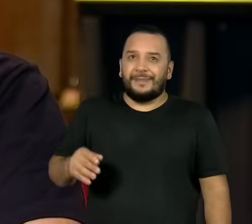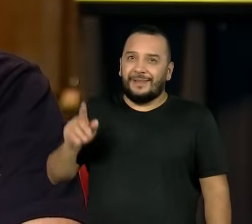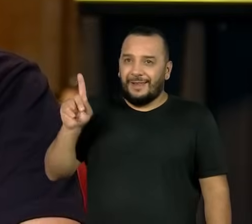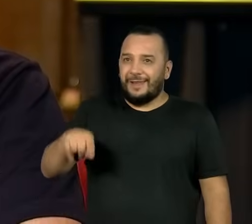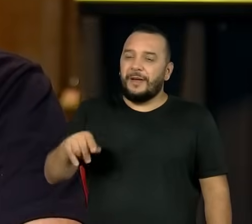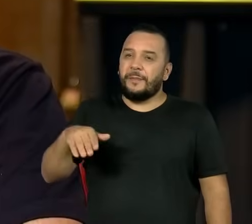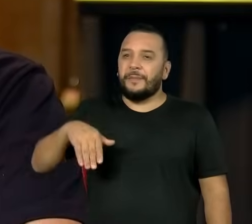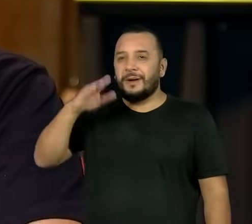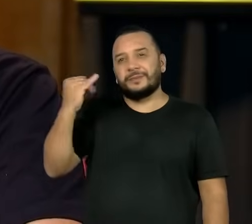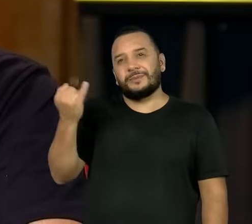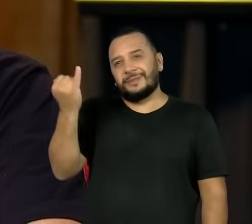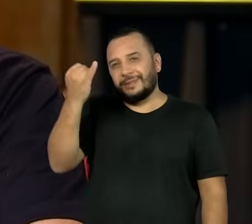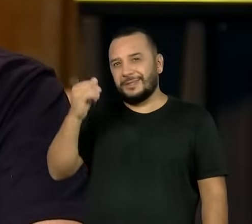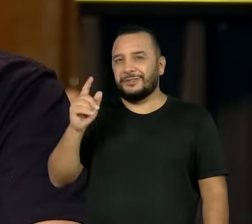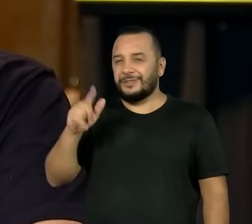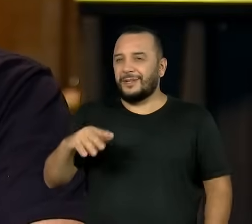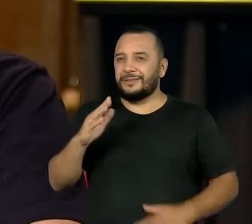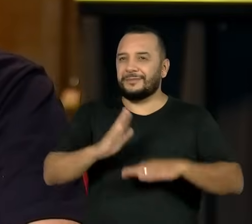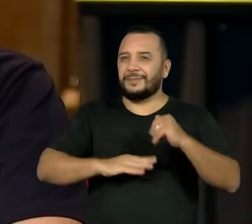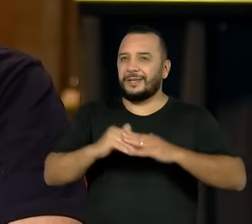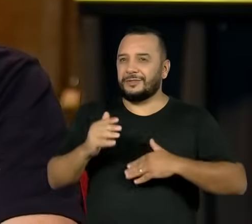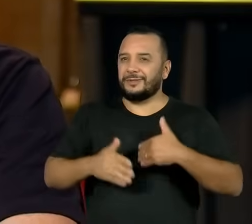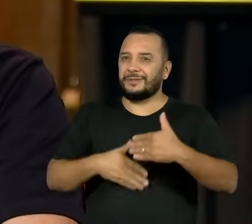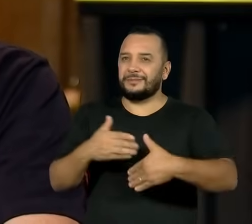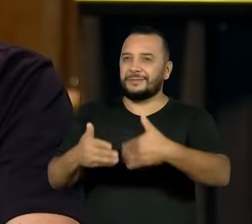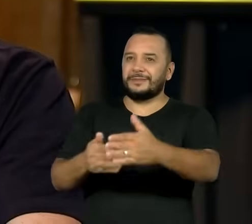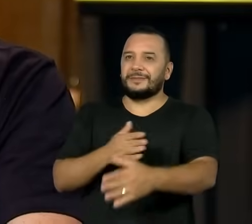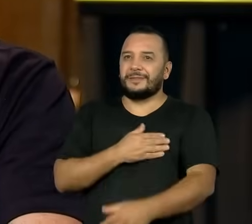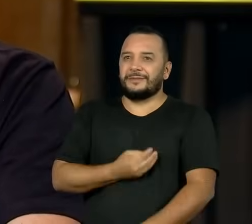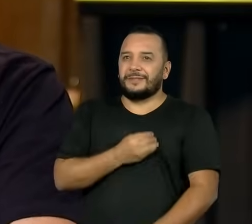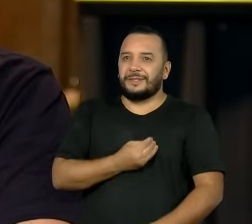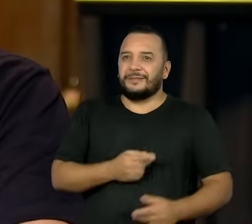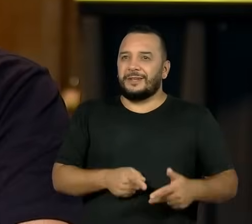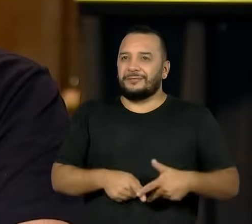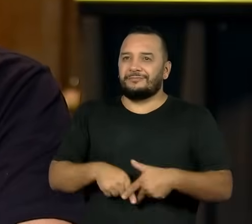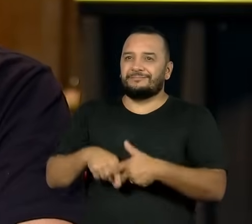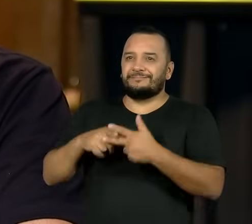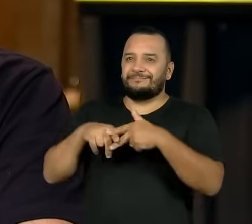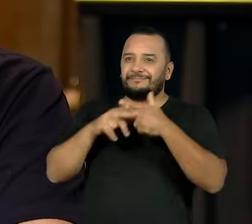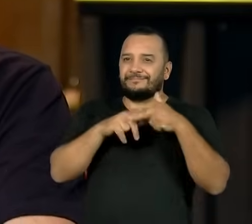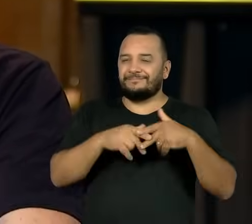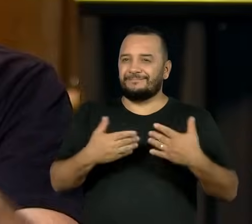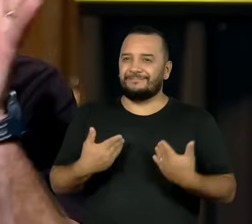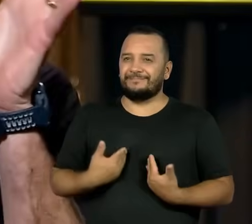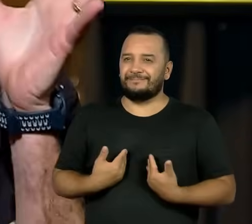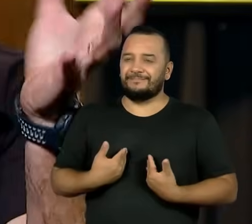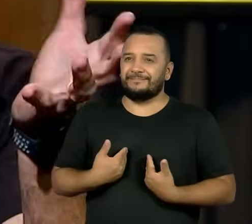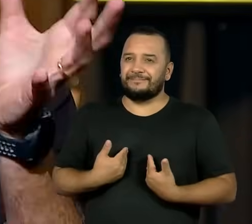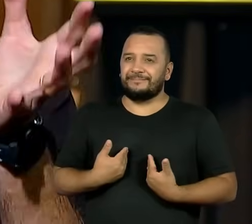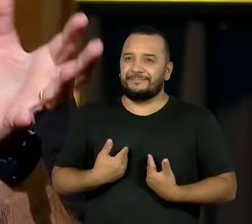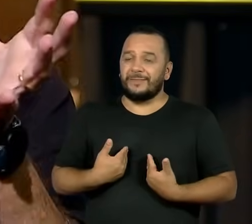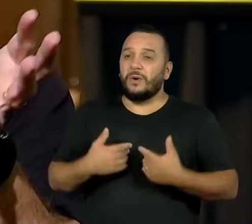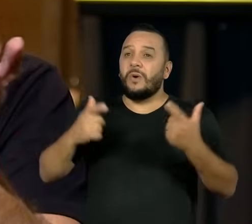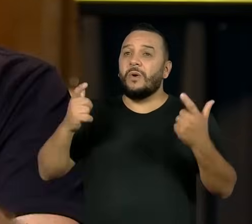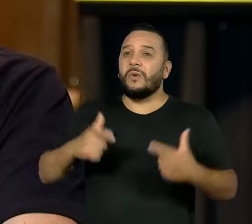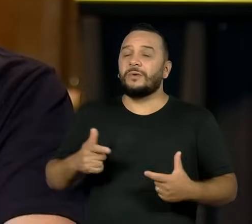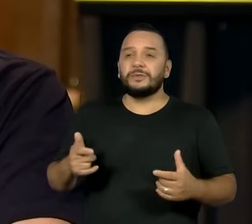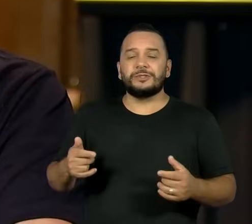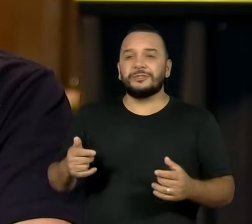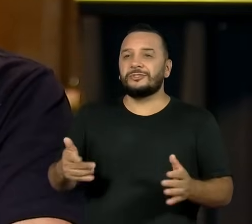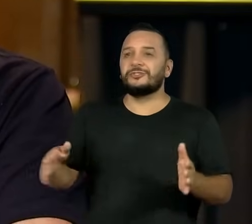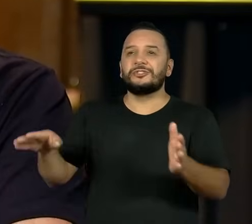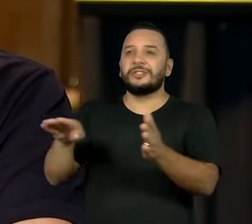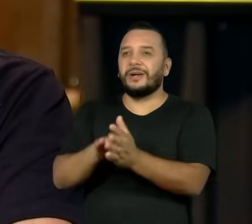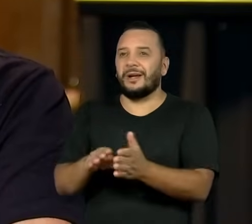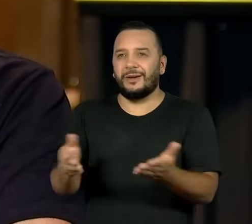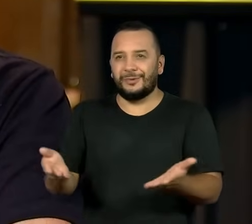o mais importante são essas práticas do caminho, que vão me moldando ali no caminho. E a missão, onde eu quero chegar hoje,